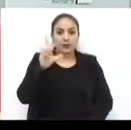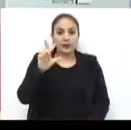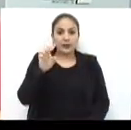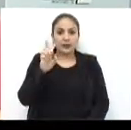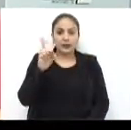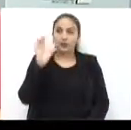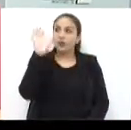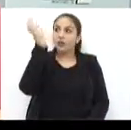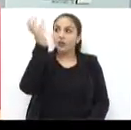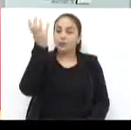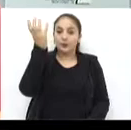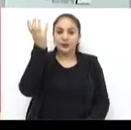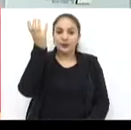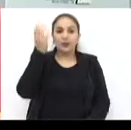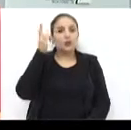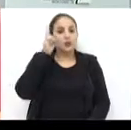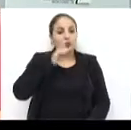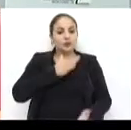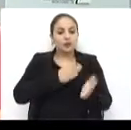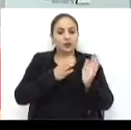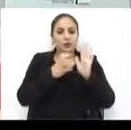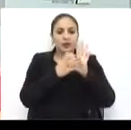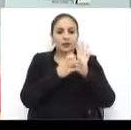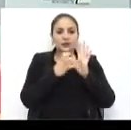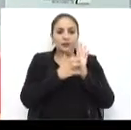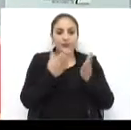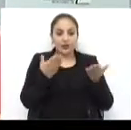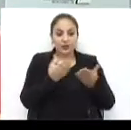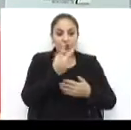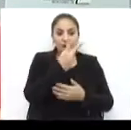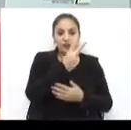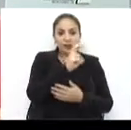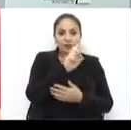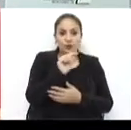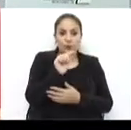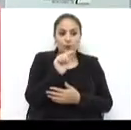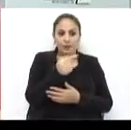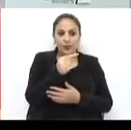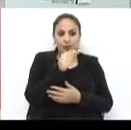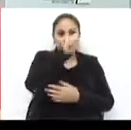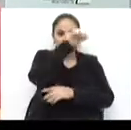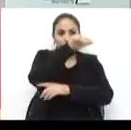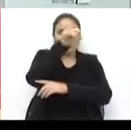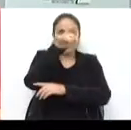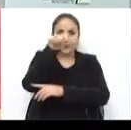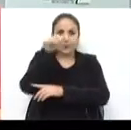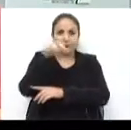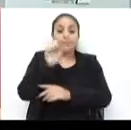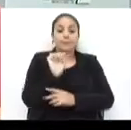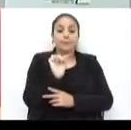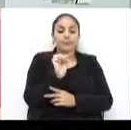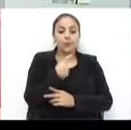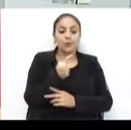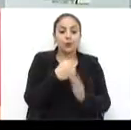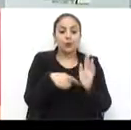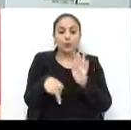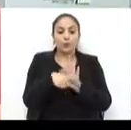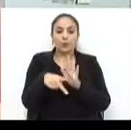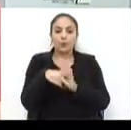comece a padronizar. Então, agora nós temos de 25 mil pontos, 1.000 de LED, daqui um pouquinho a gente tem a 30%,